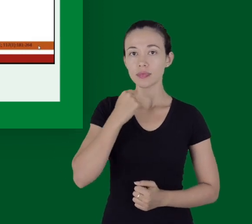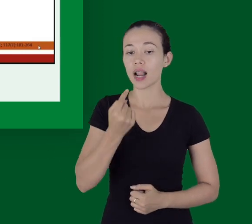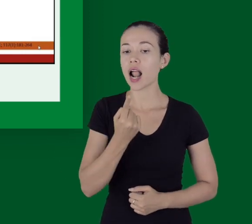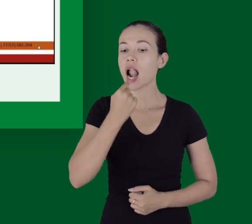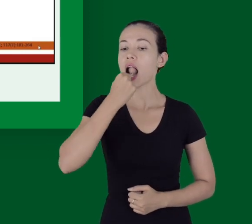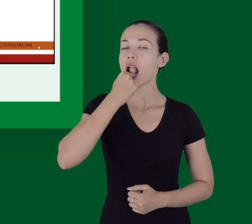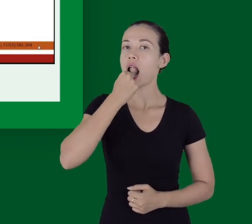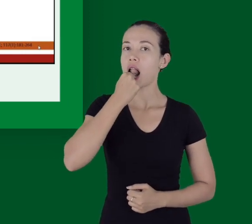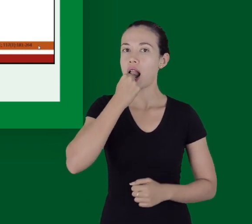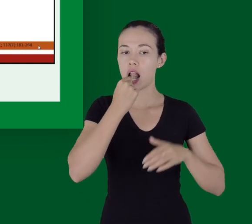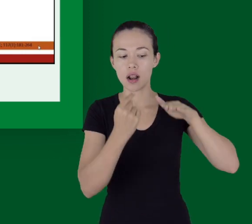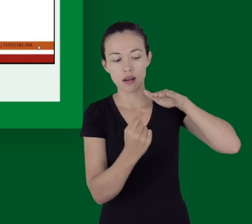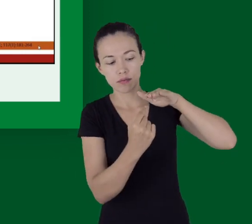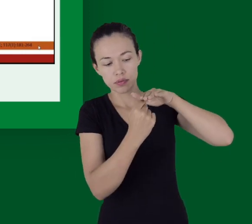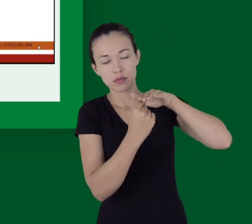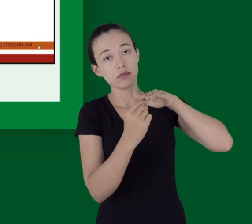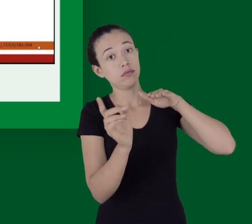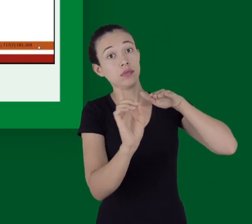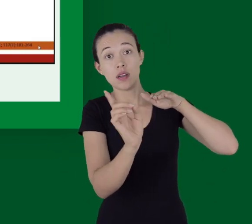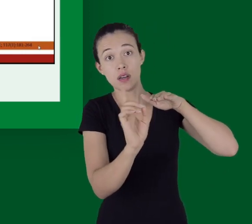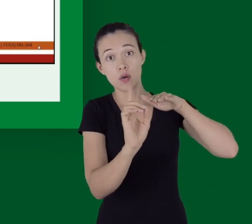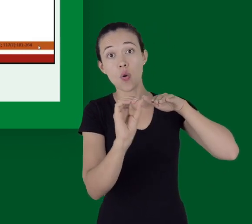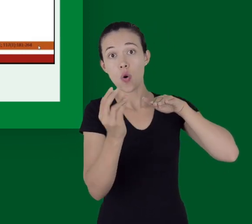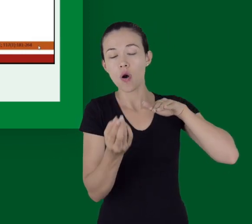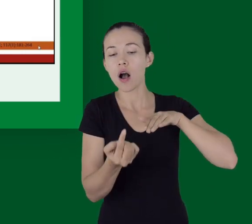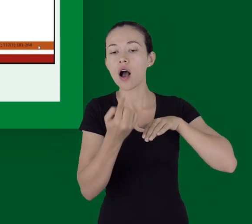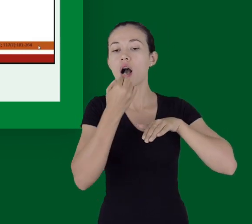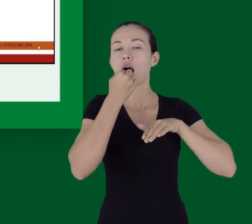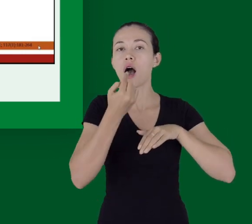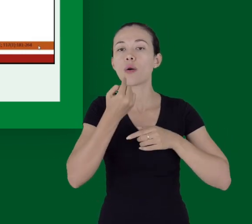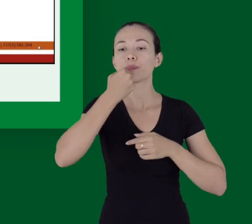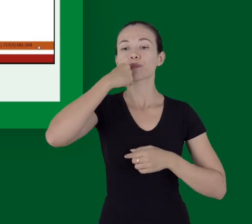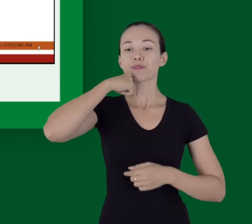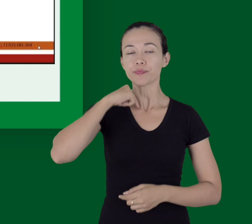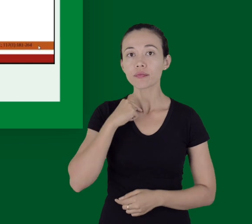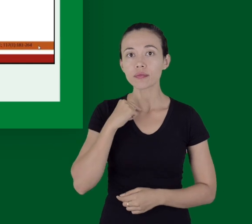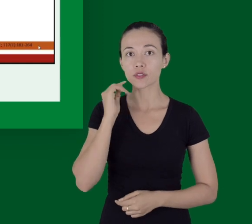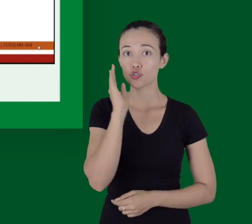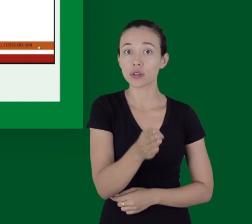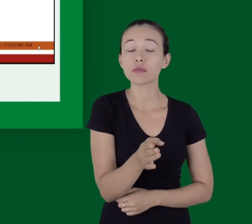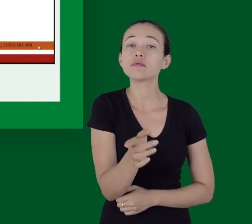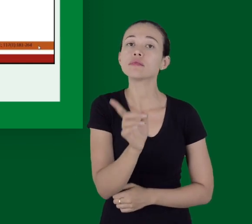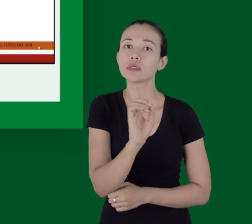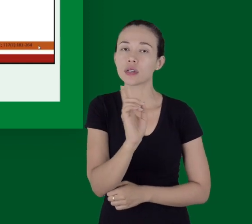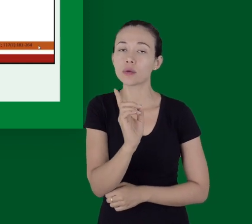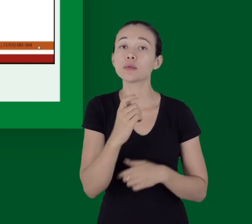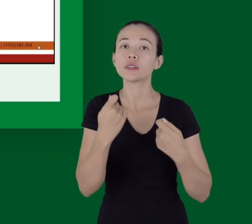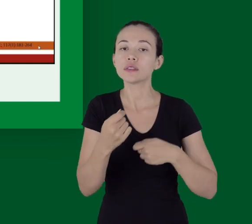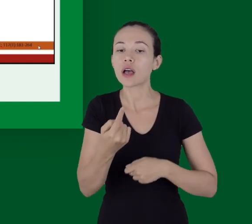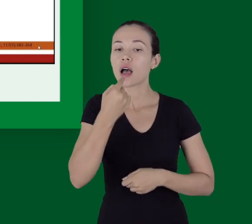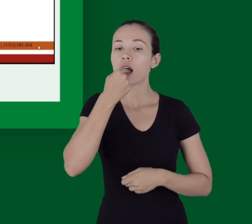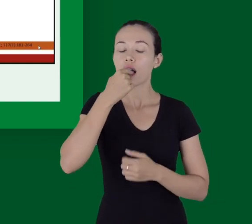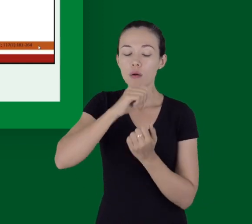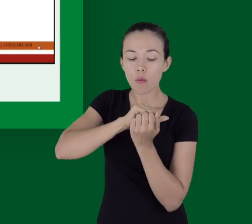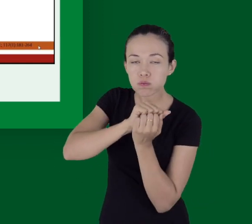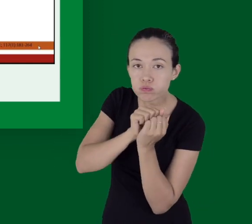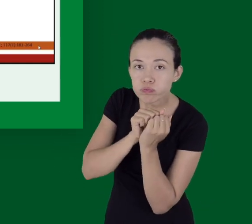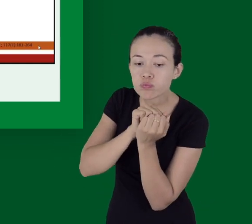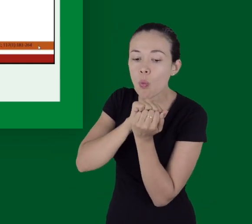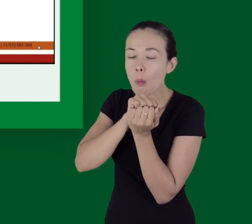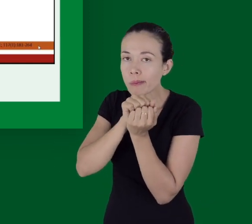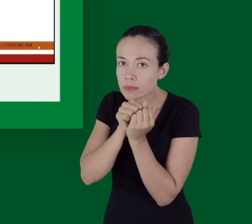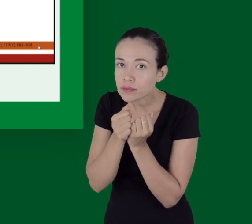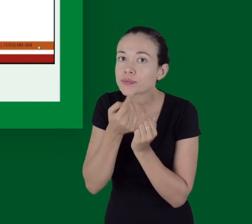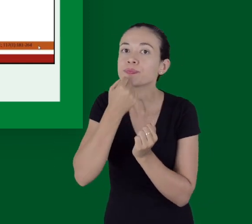não é para engolir direto, porque a absorção é muito maior quando a gente mastiga e engole,